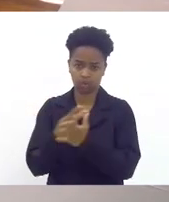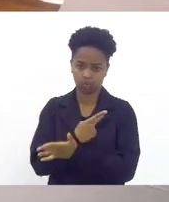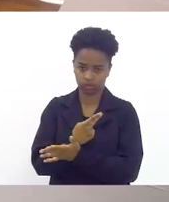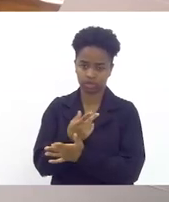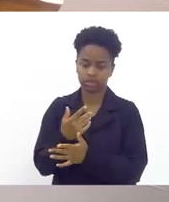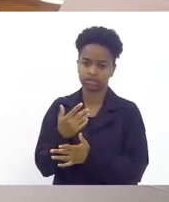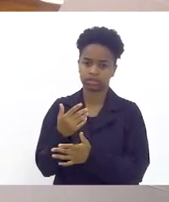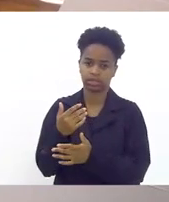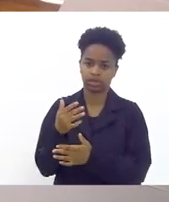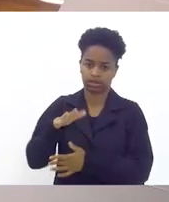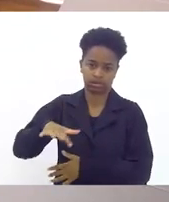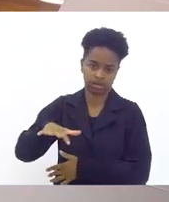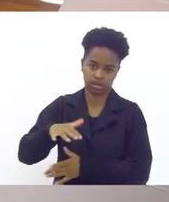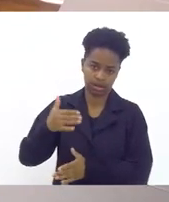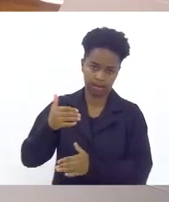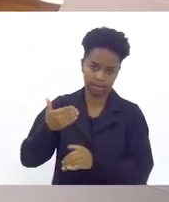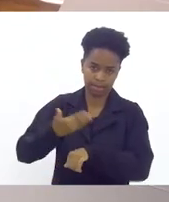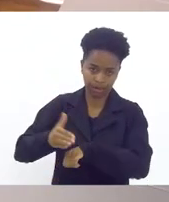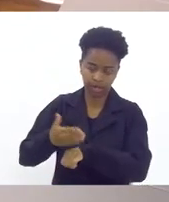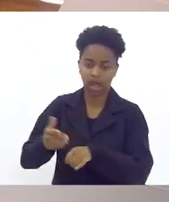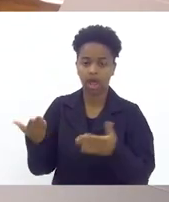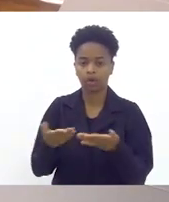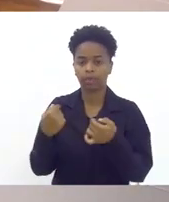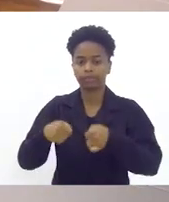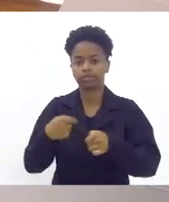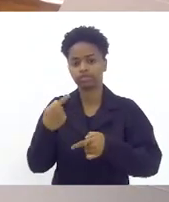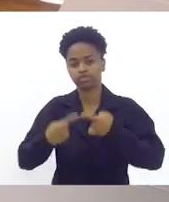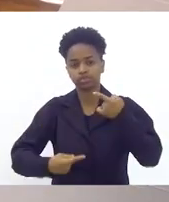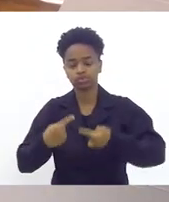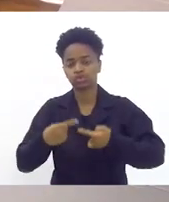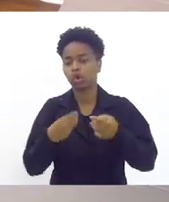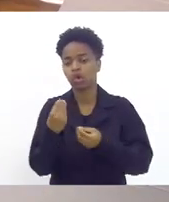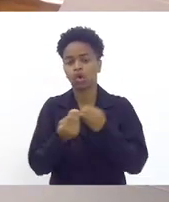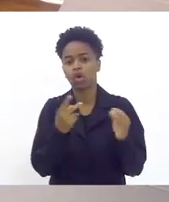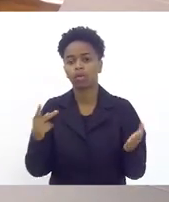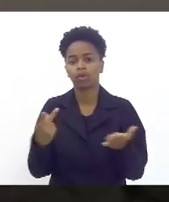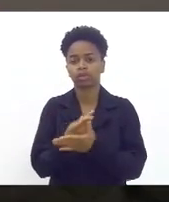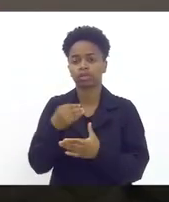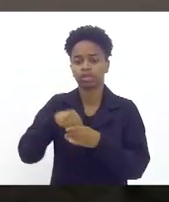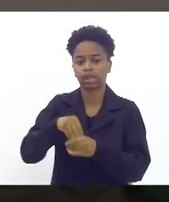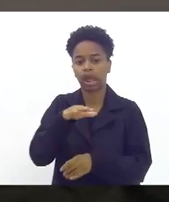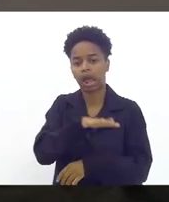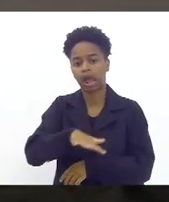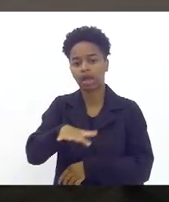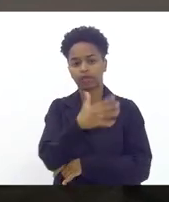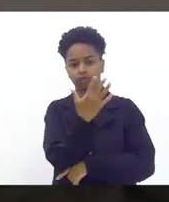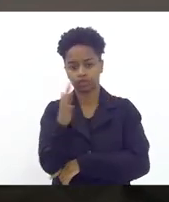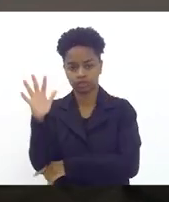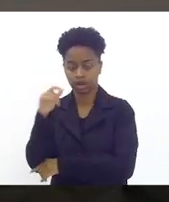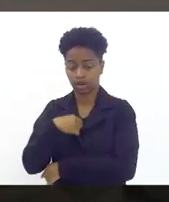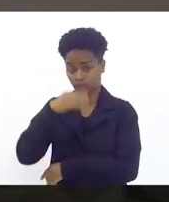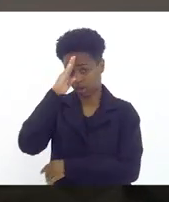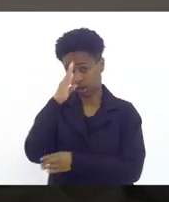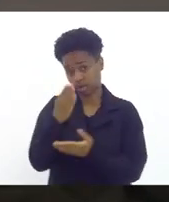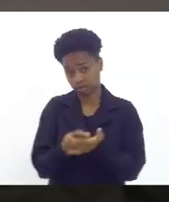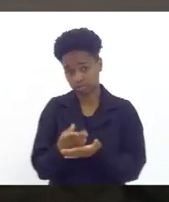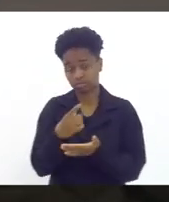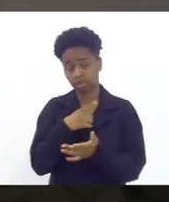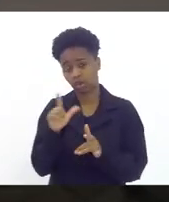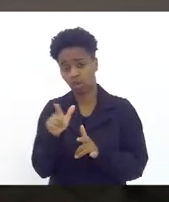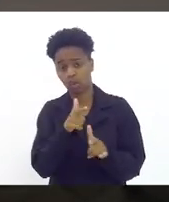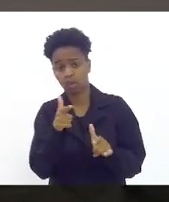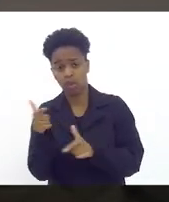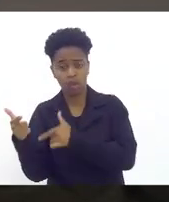discutir como é que vai ser o licenciamento nos distritos florestais e acredito eu que alguns outros